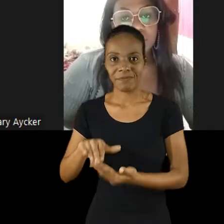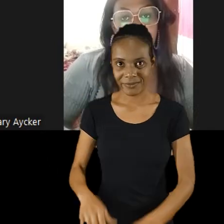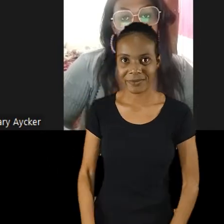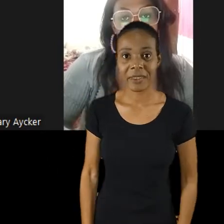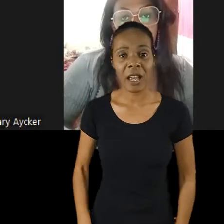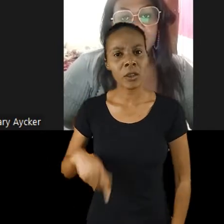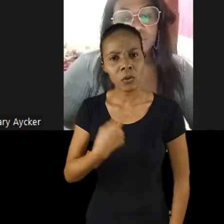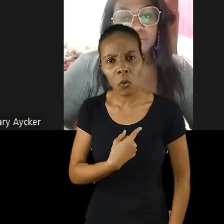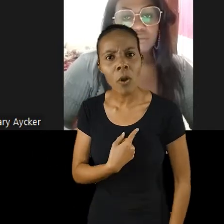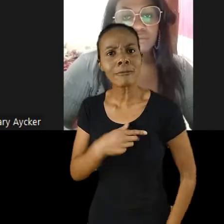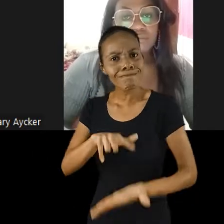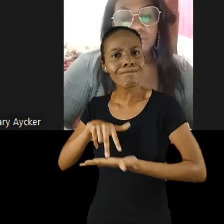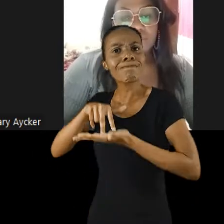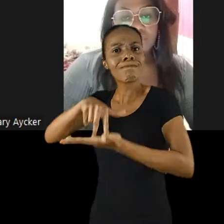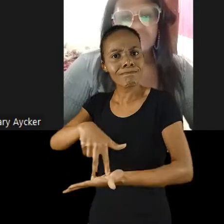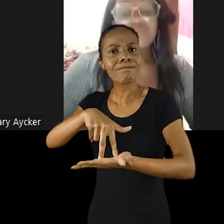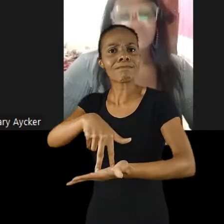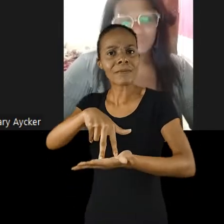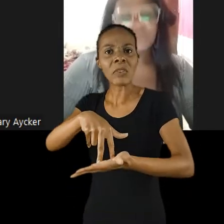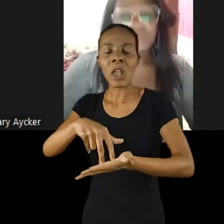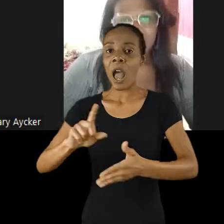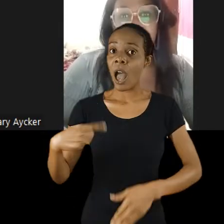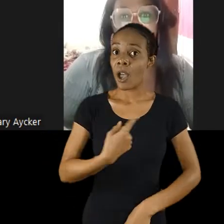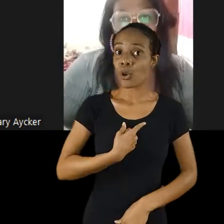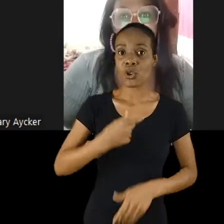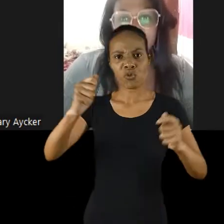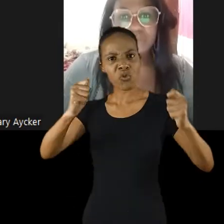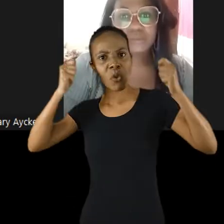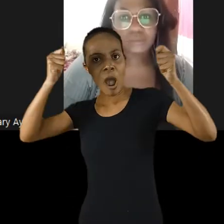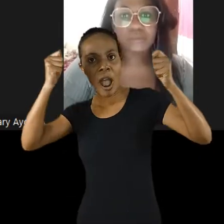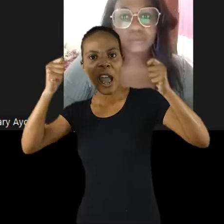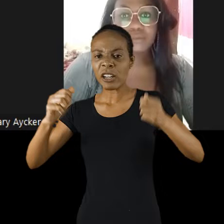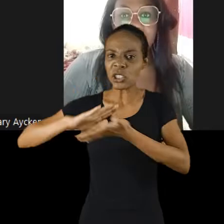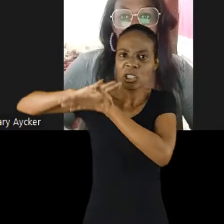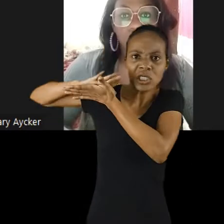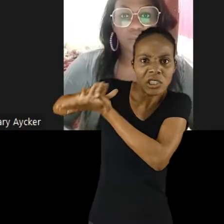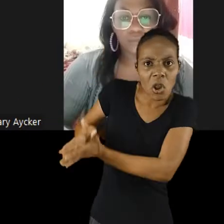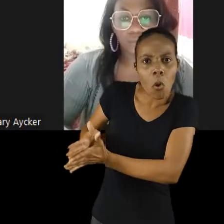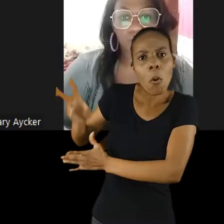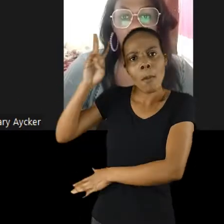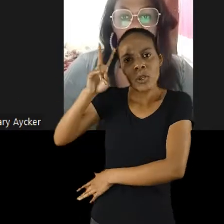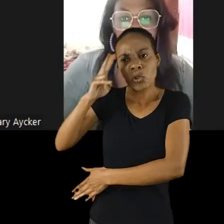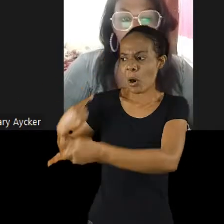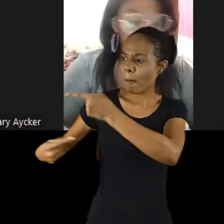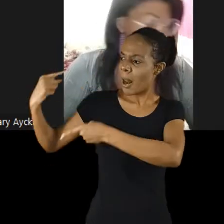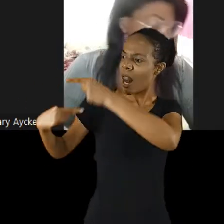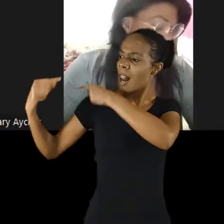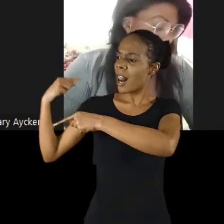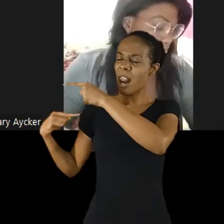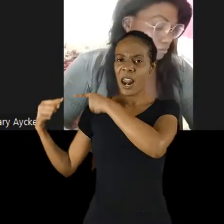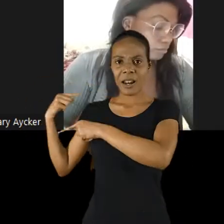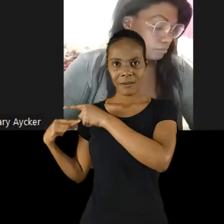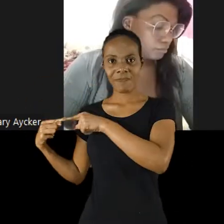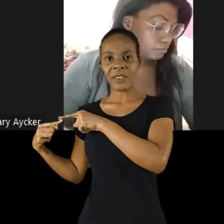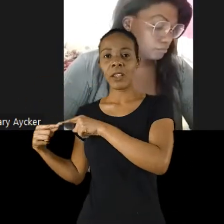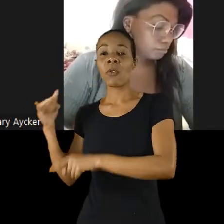a gente se empodera, a gente ressignifica e a gente derruba, inclusive, uma história colonialista que foi criada, que foi contada de